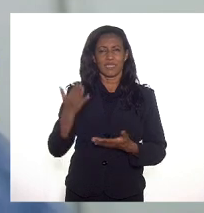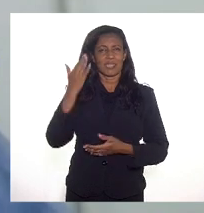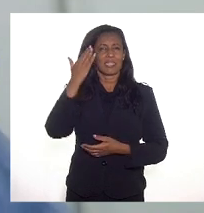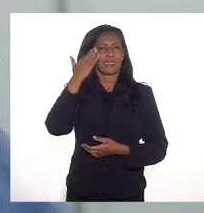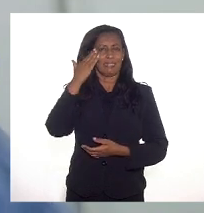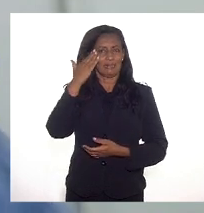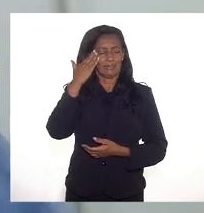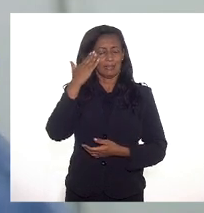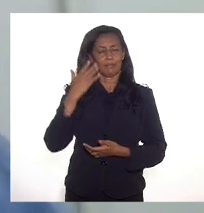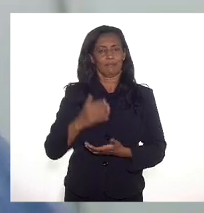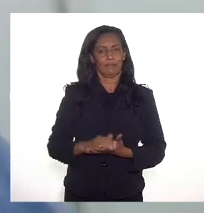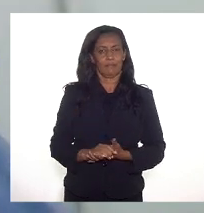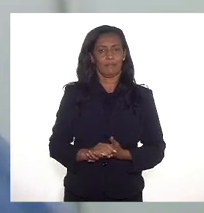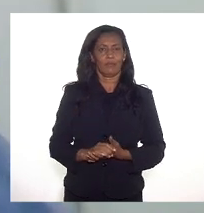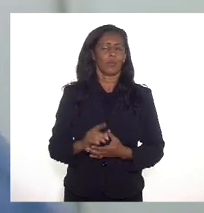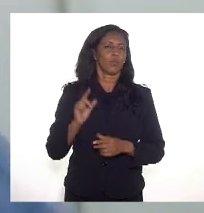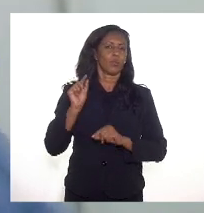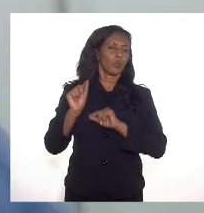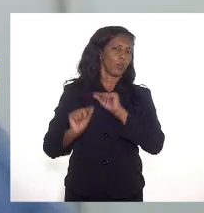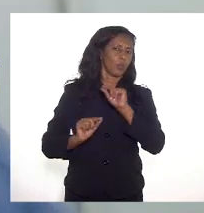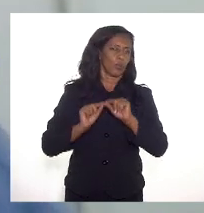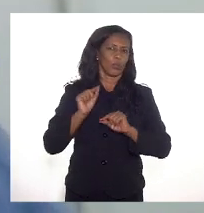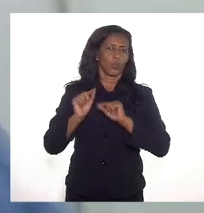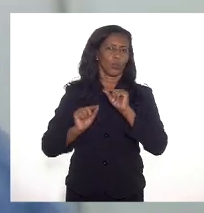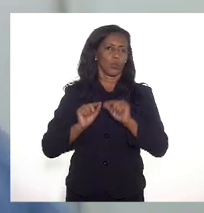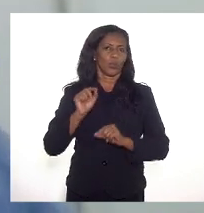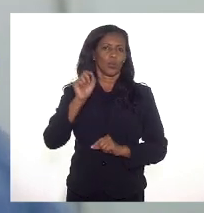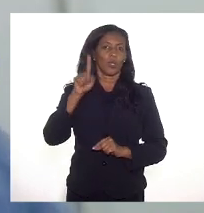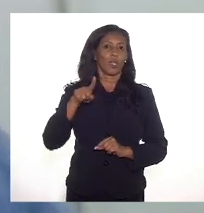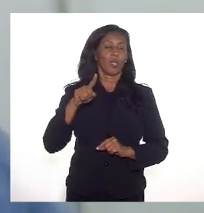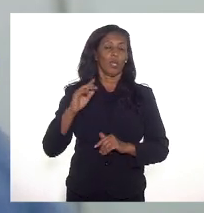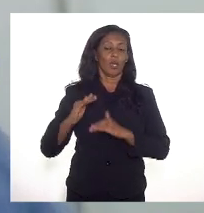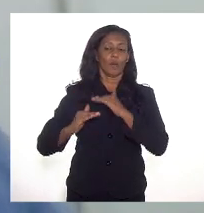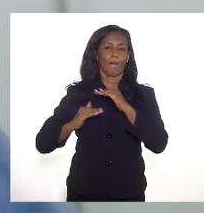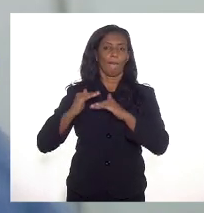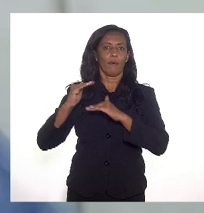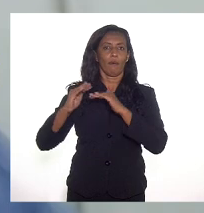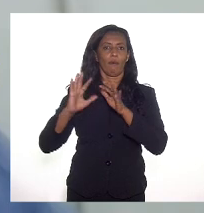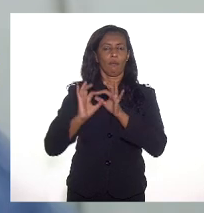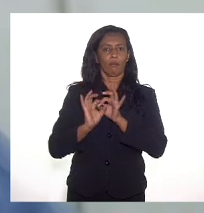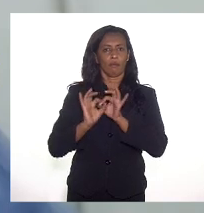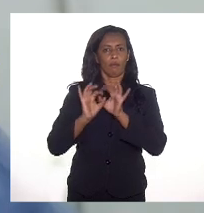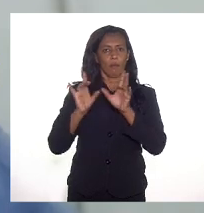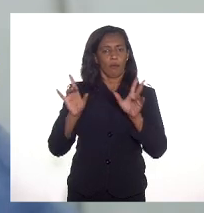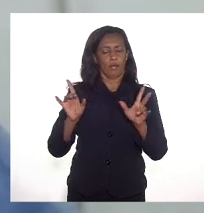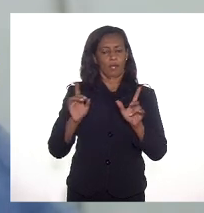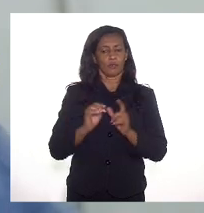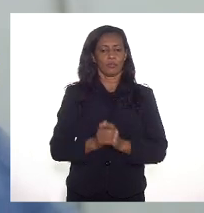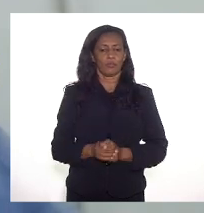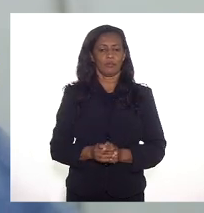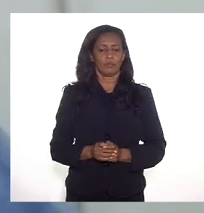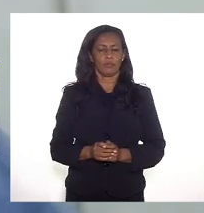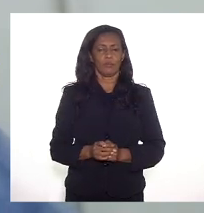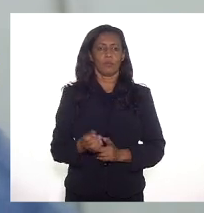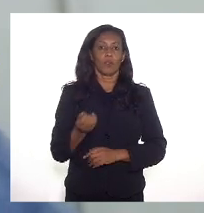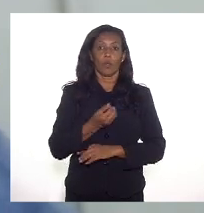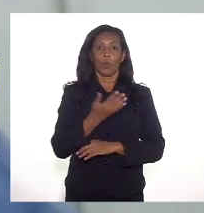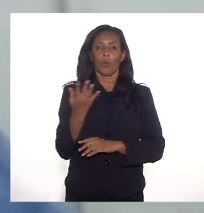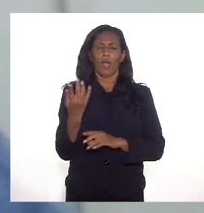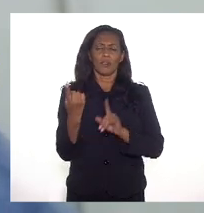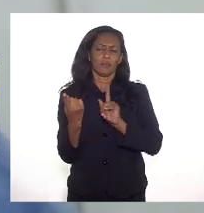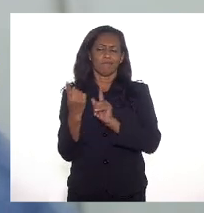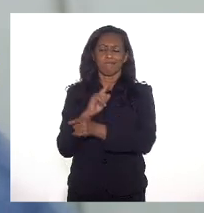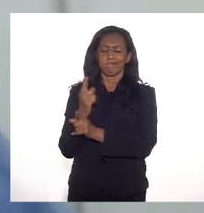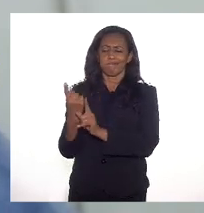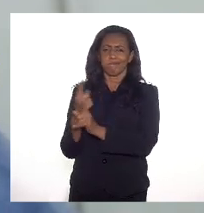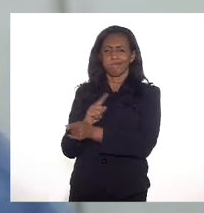entender o que é um processo democrático, quais são as